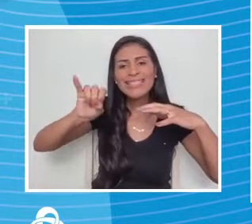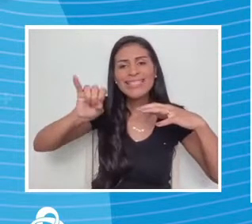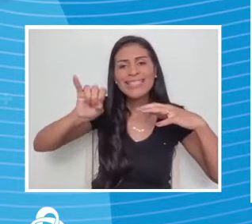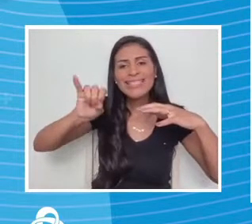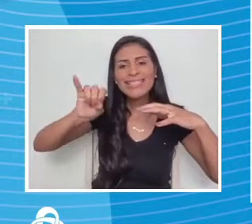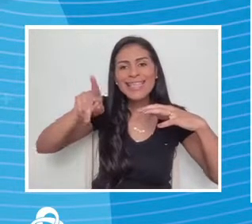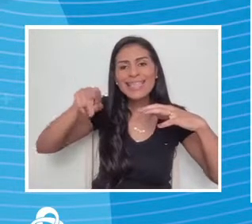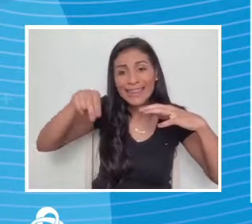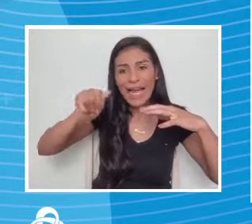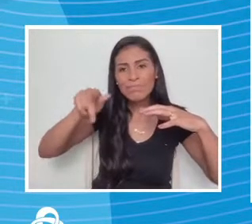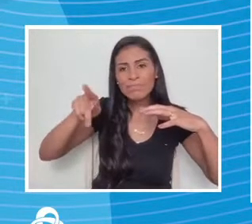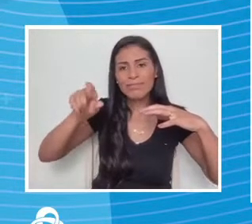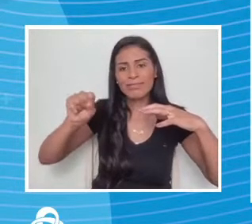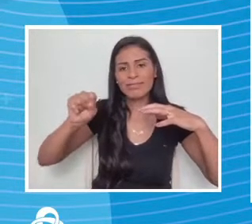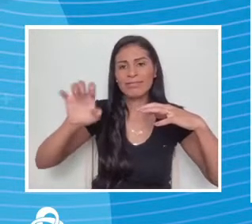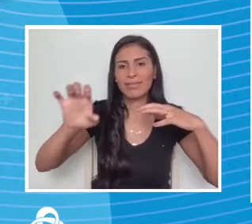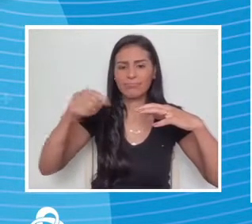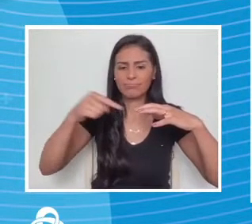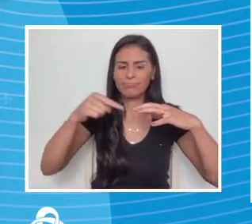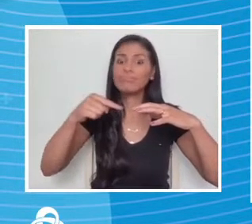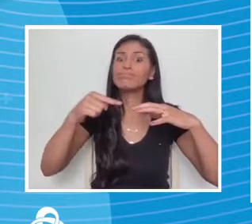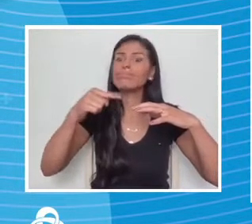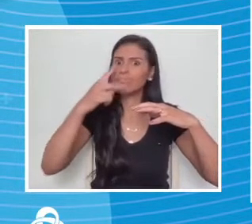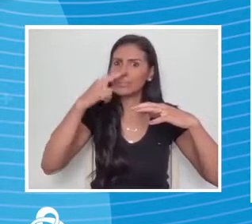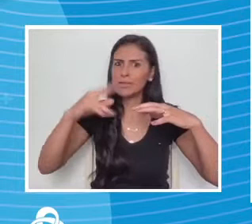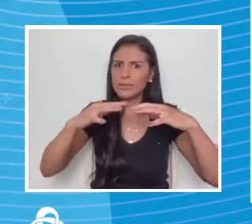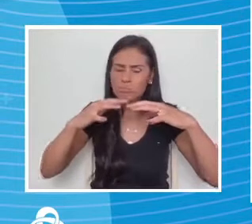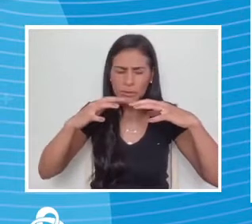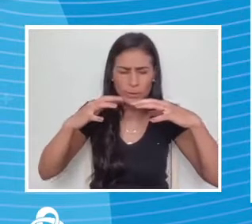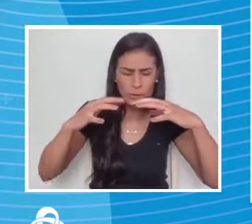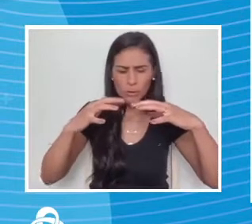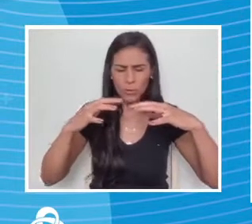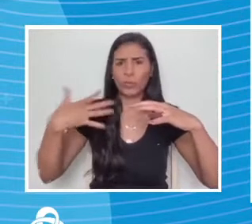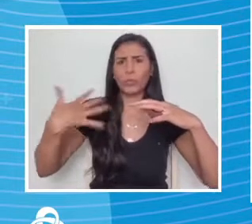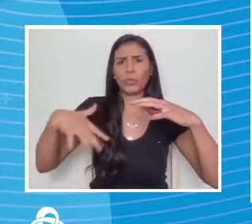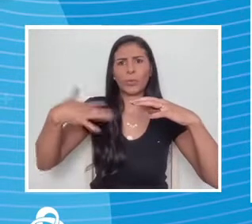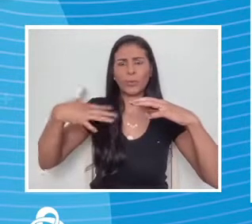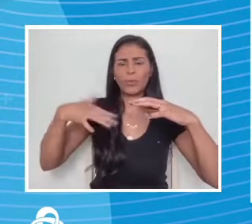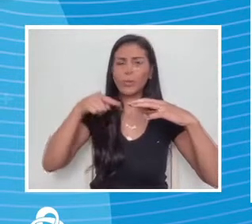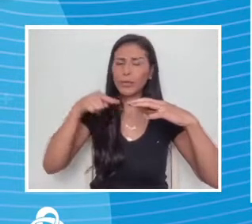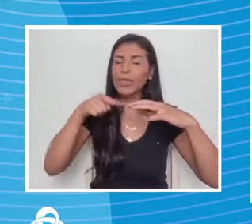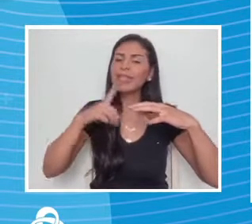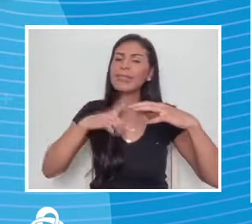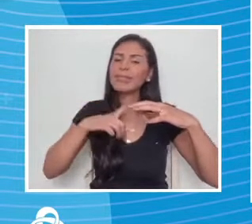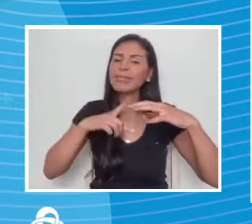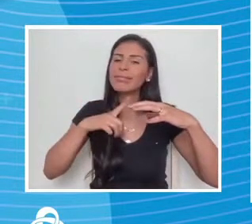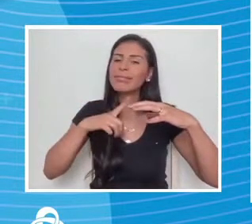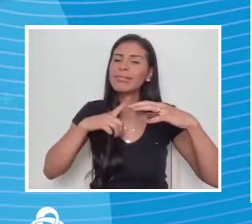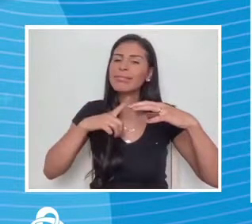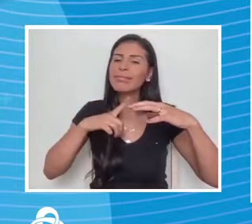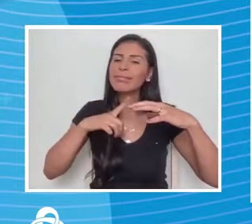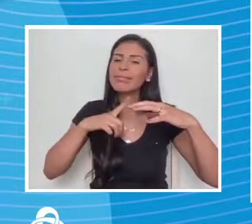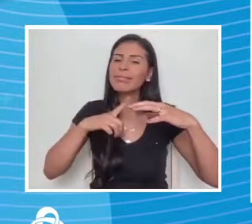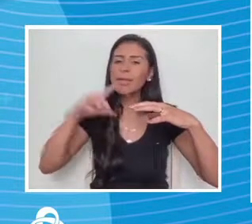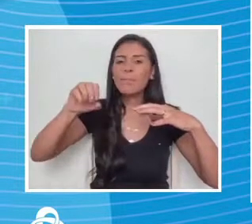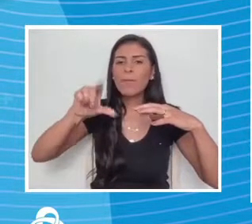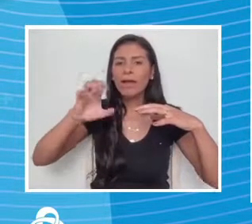de perto, e que tem uma maquinária molecular que transforma esse